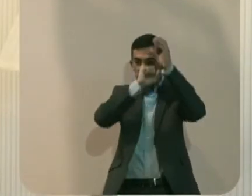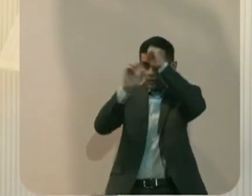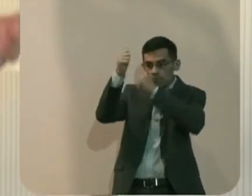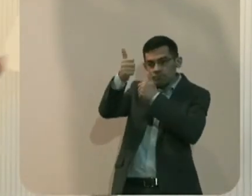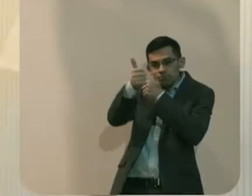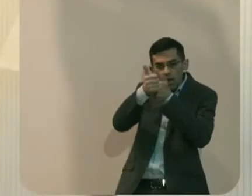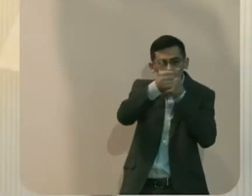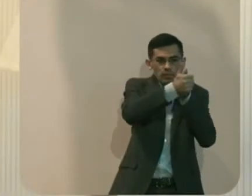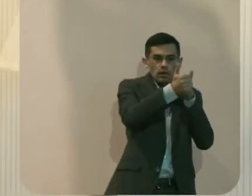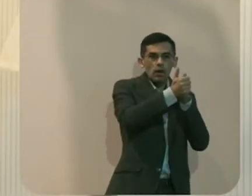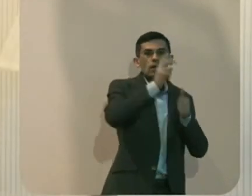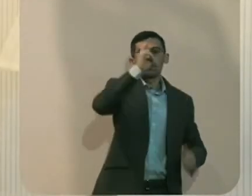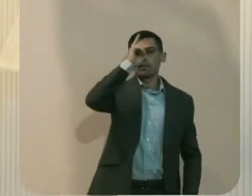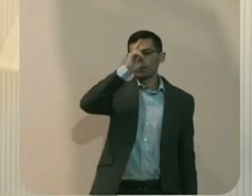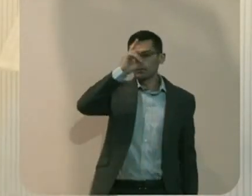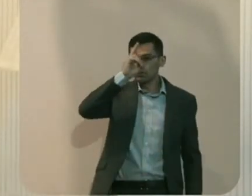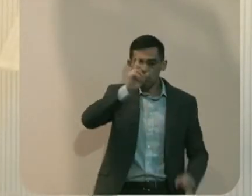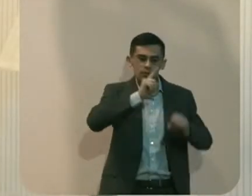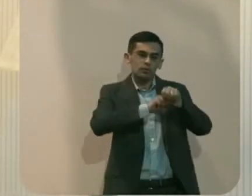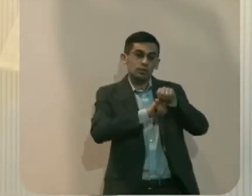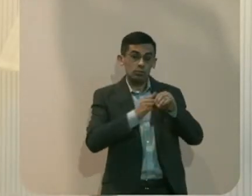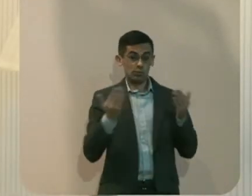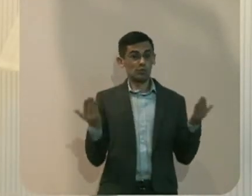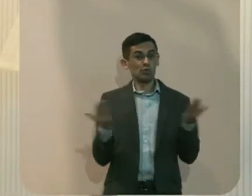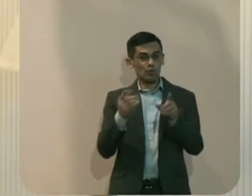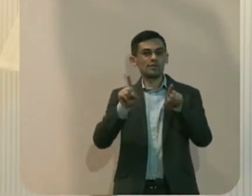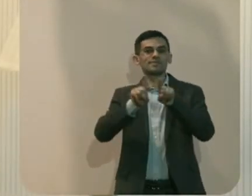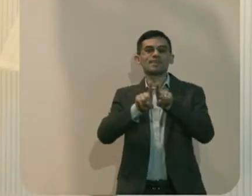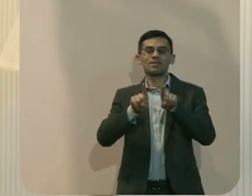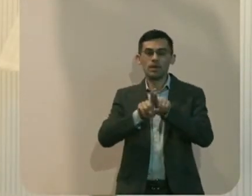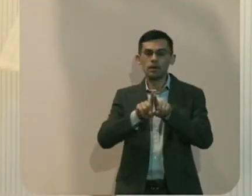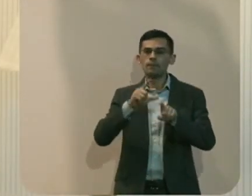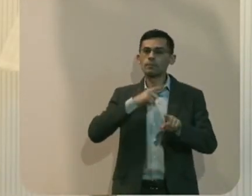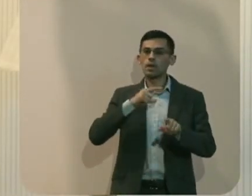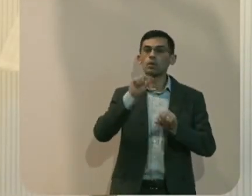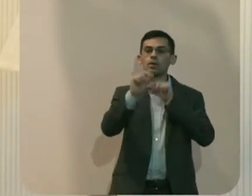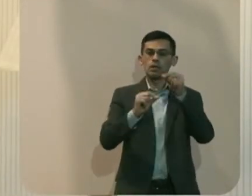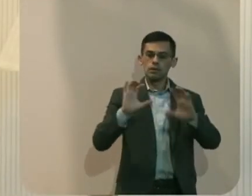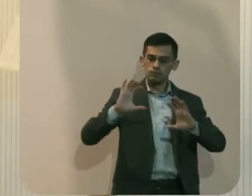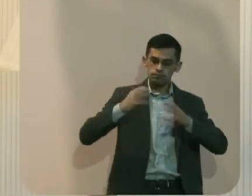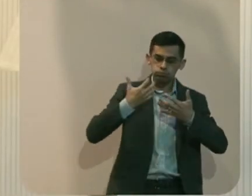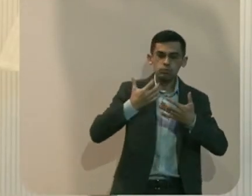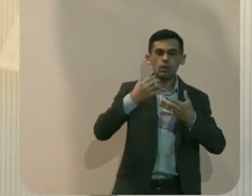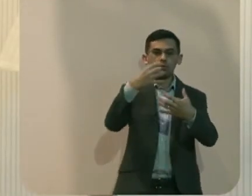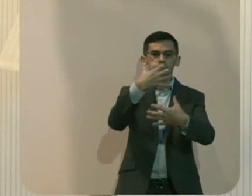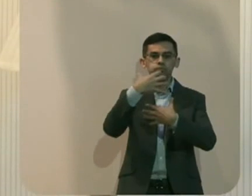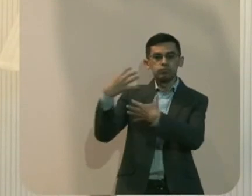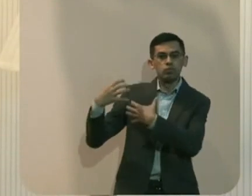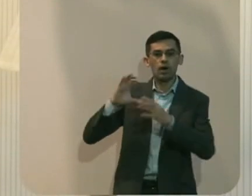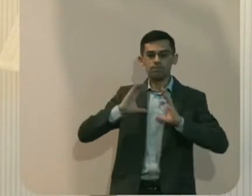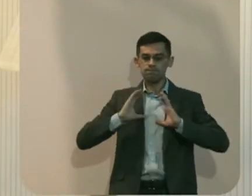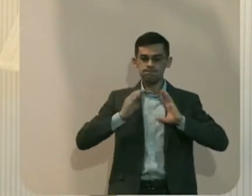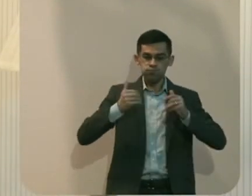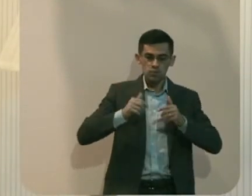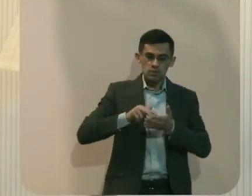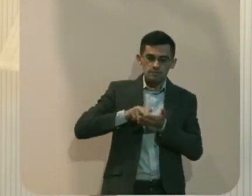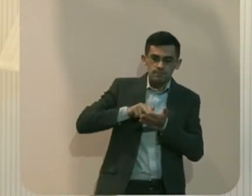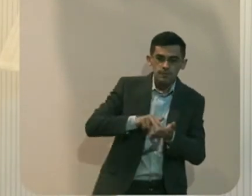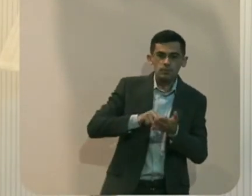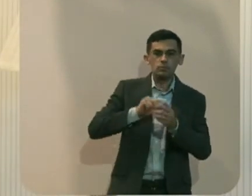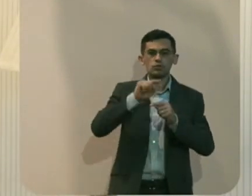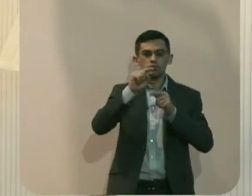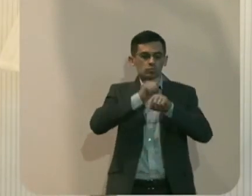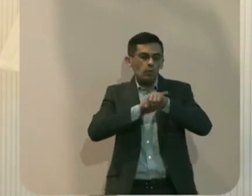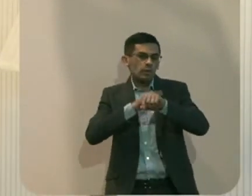nosso redor na história, no tempo e hoje mesmo, que nos incentivam, nos motivam a enfrentar as